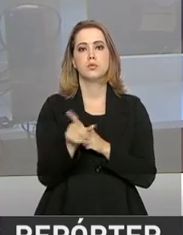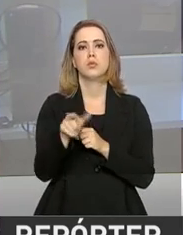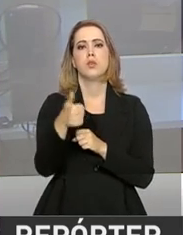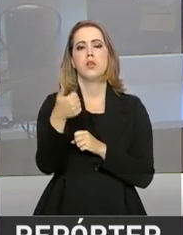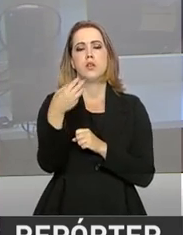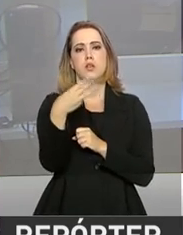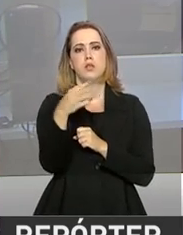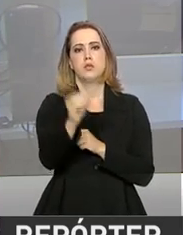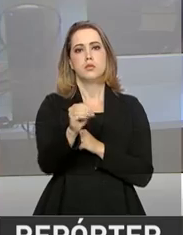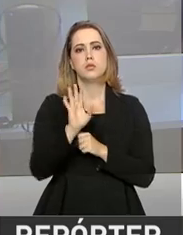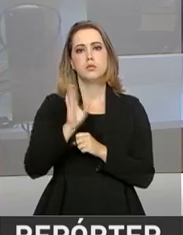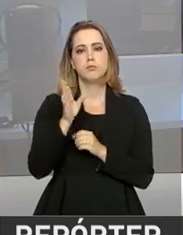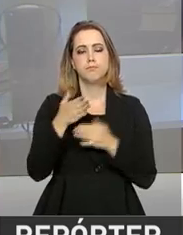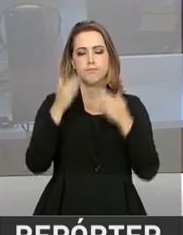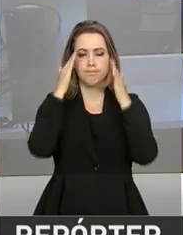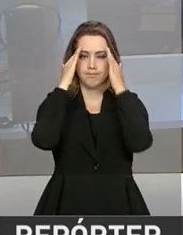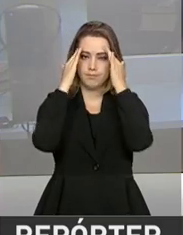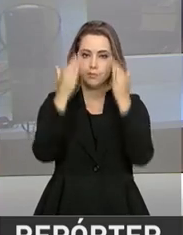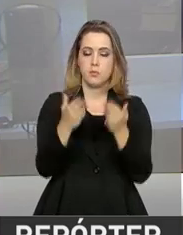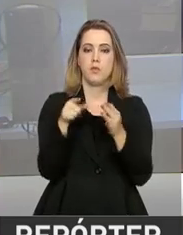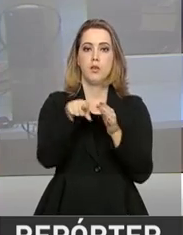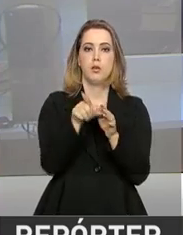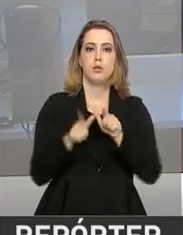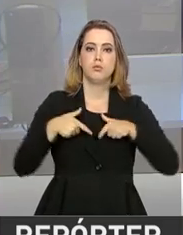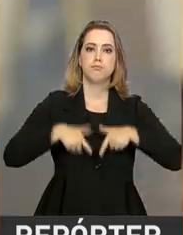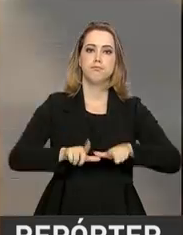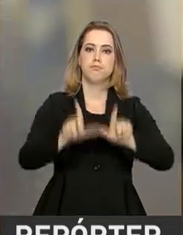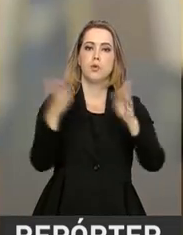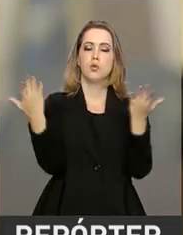personalidades do setor. Vamos conferir os premiados deste ano.